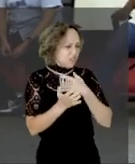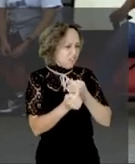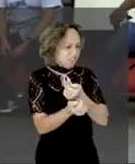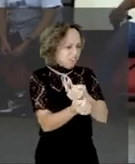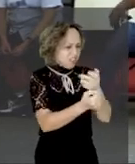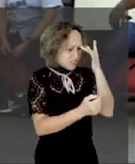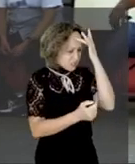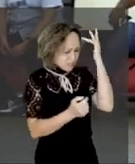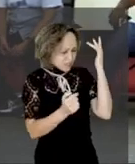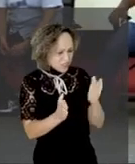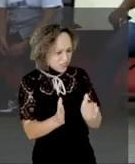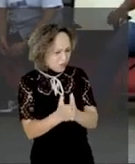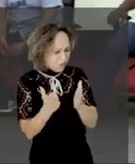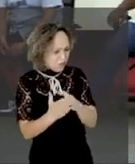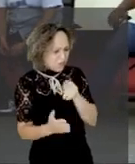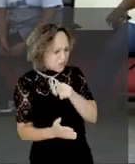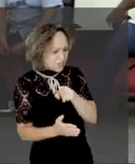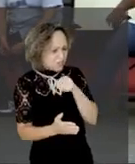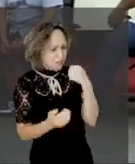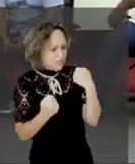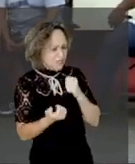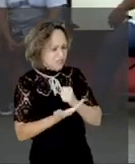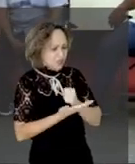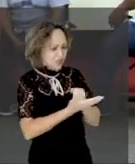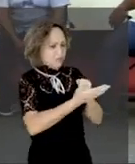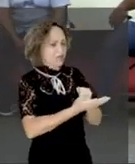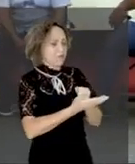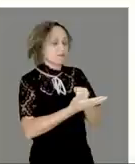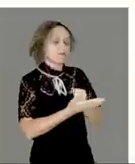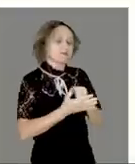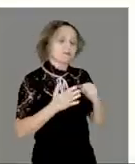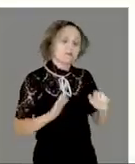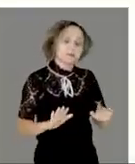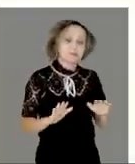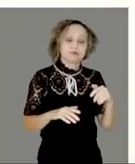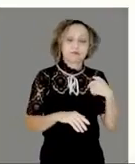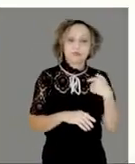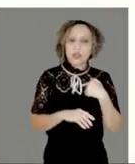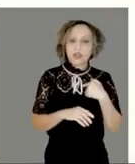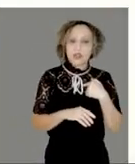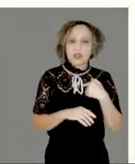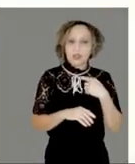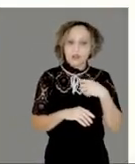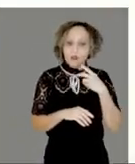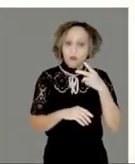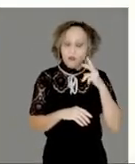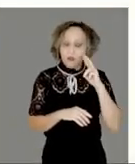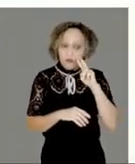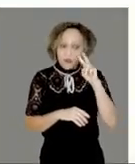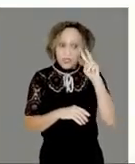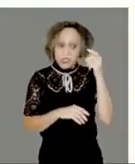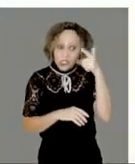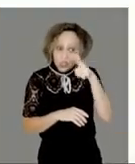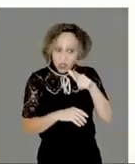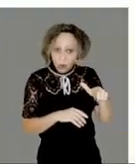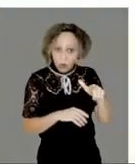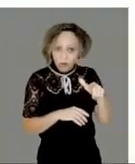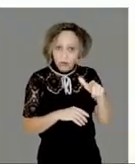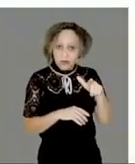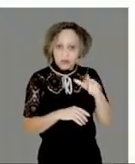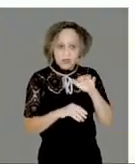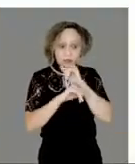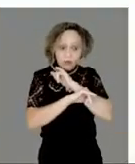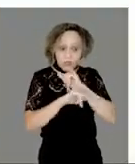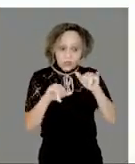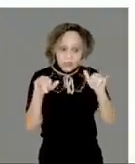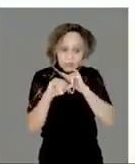foi transmitido ao vivo pela rede. E eu acho que é importante que cada um de nós ouça muitas vezes, porque nós